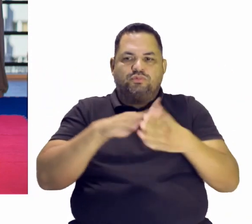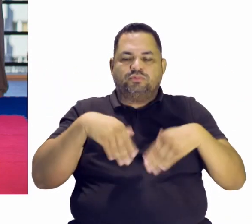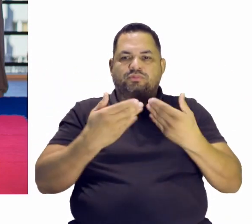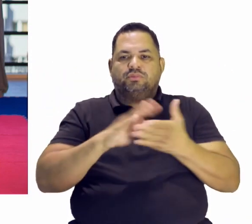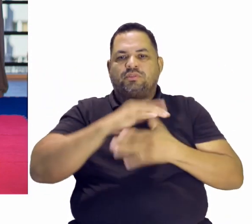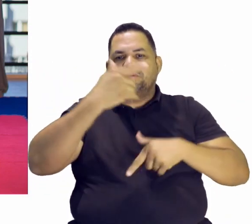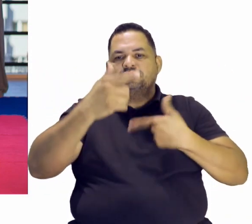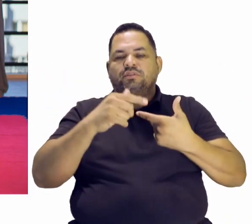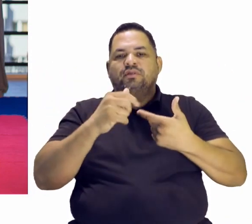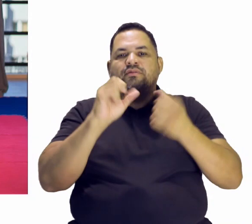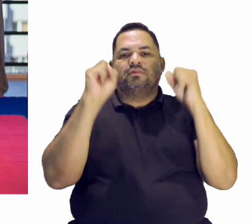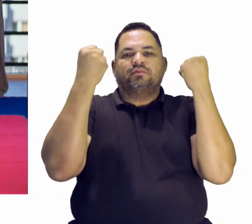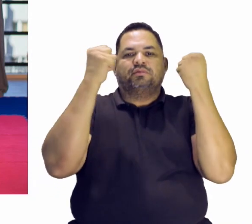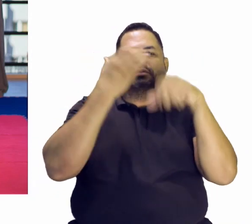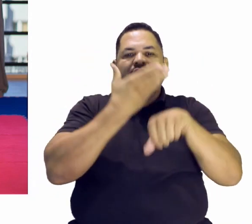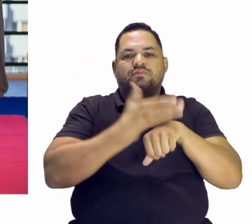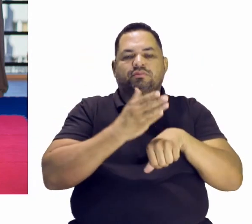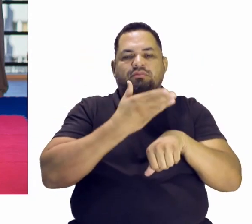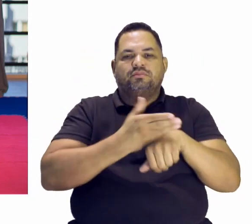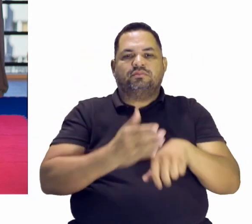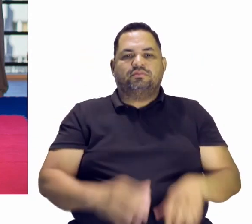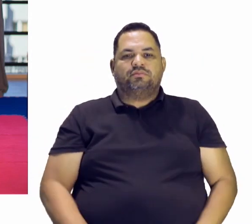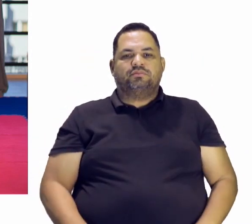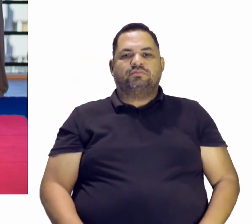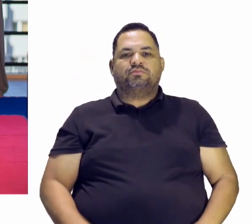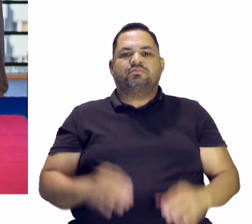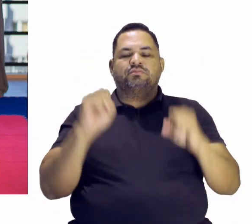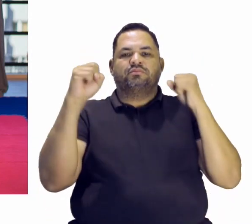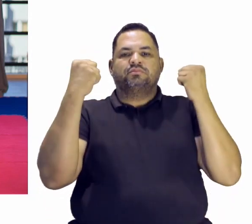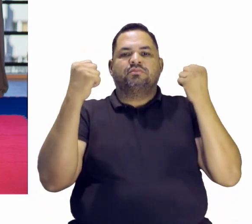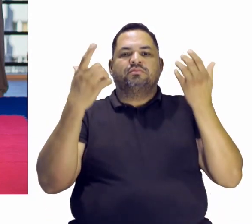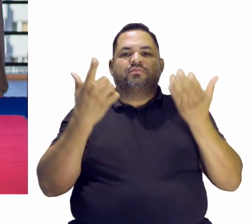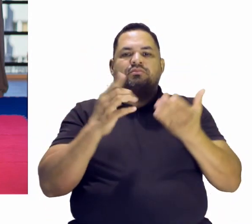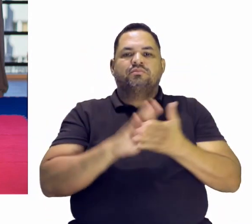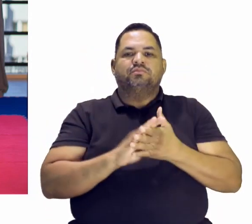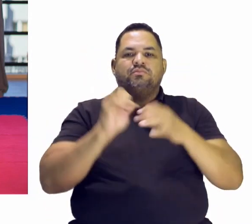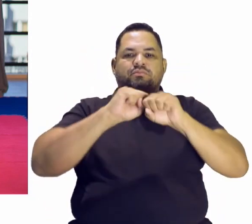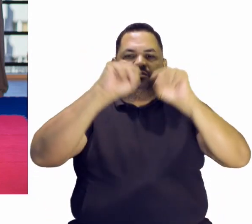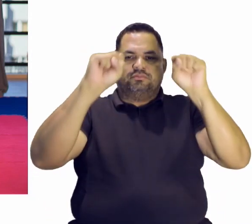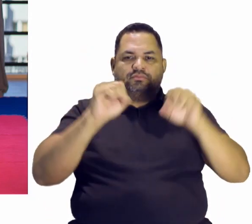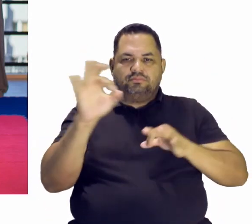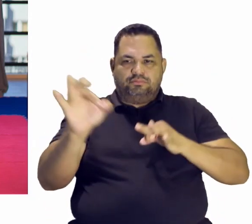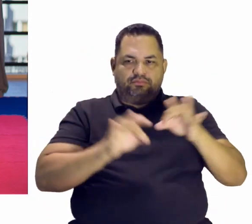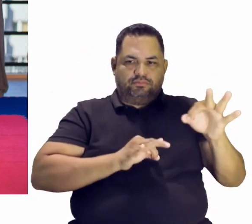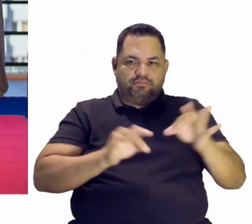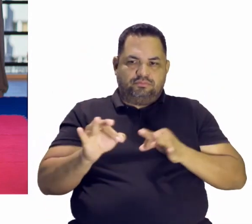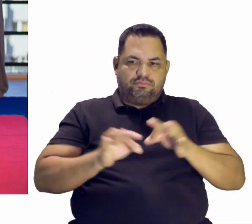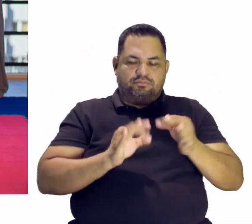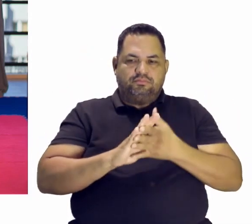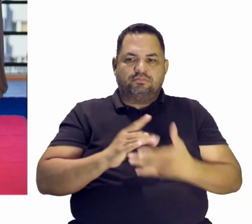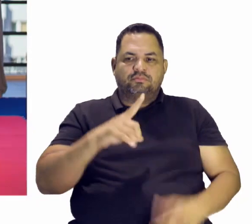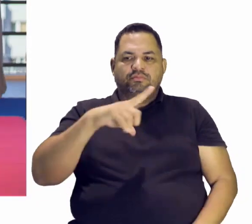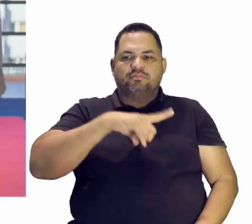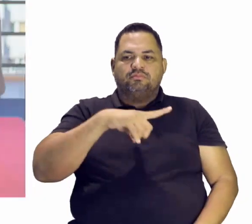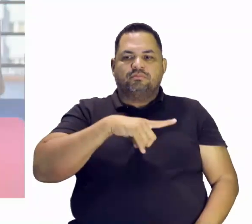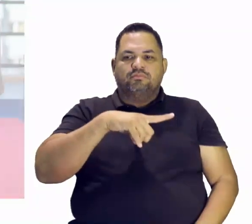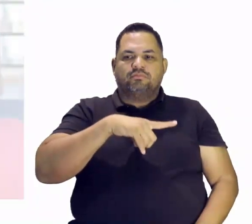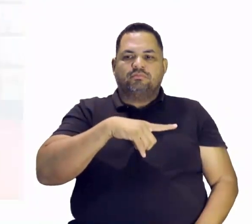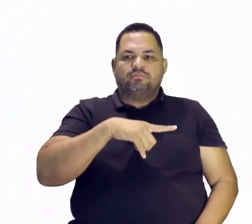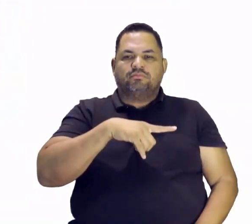determinados exercícios físicos, né? Atividade física sistematizada. E aí, o que a gente tem na